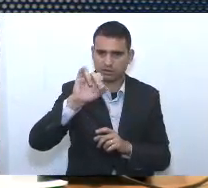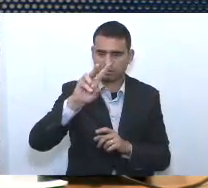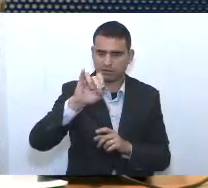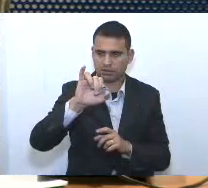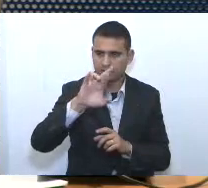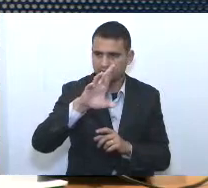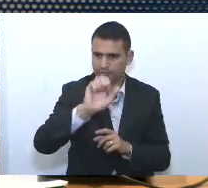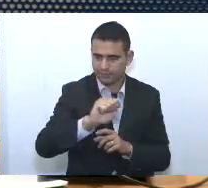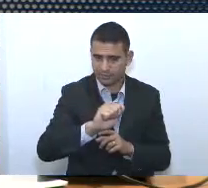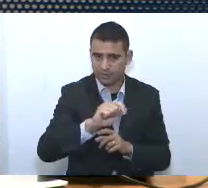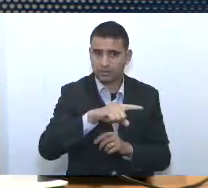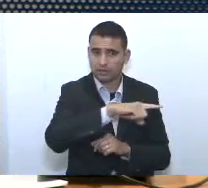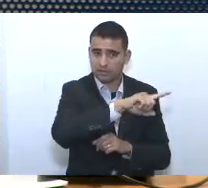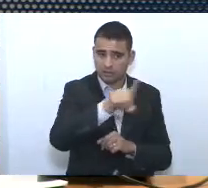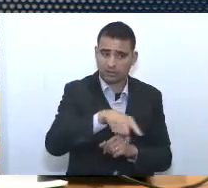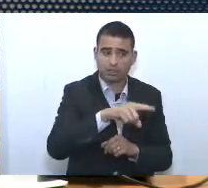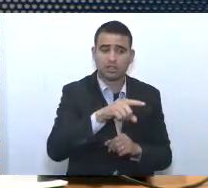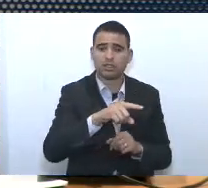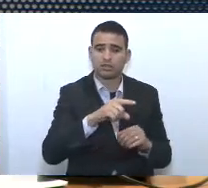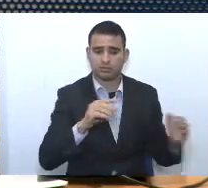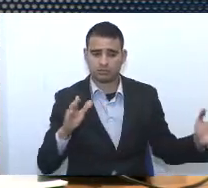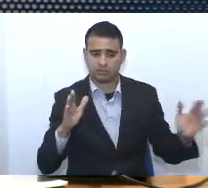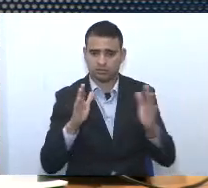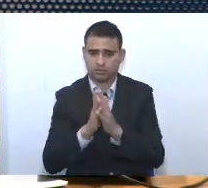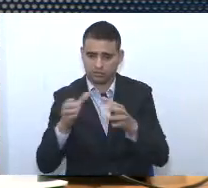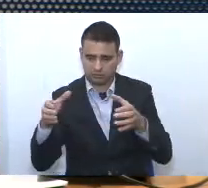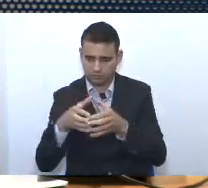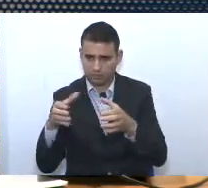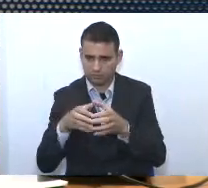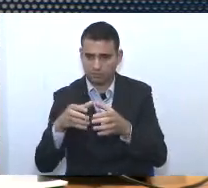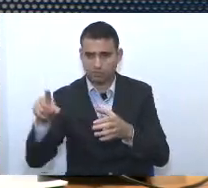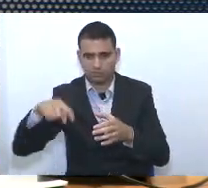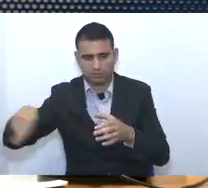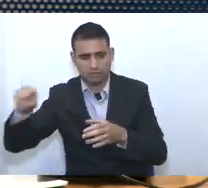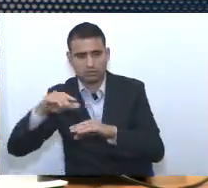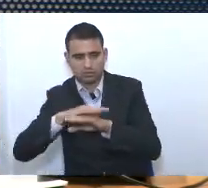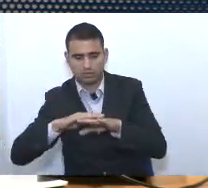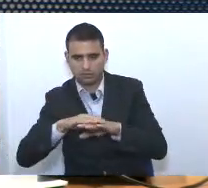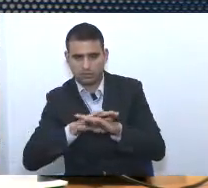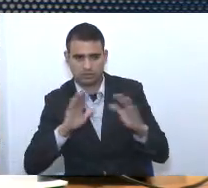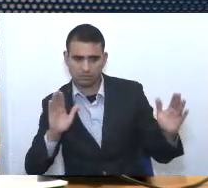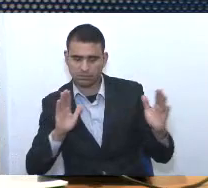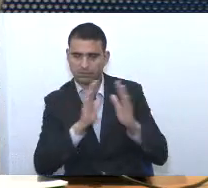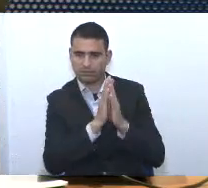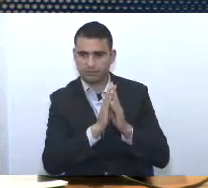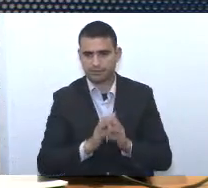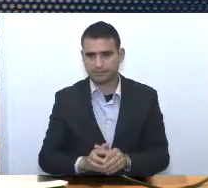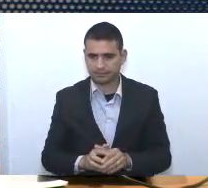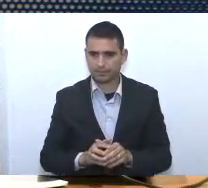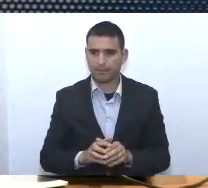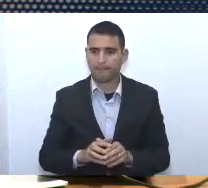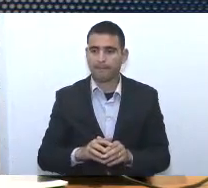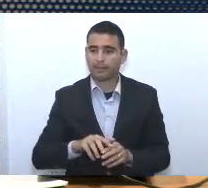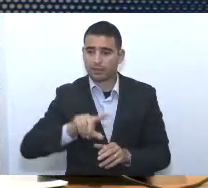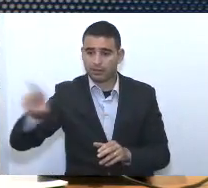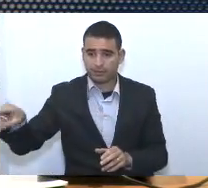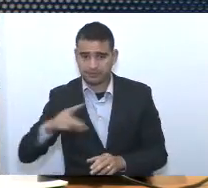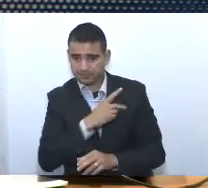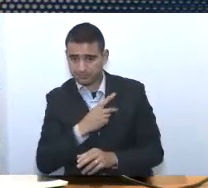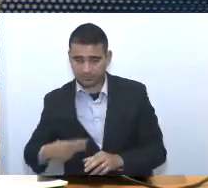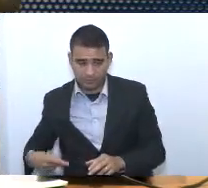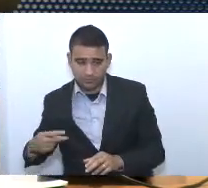lotes, e depois, mediante determinação do prefeito, para colocarmos todo o aparato da prefeitura, para